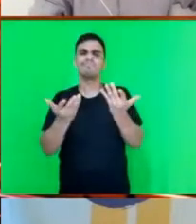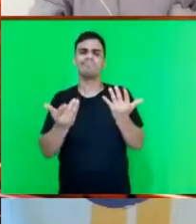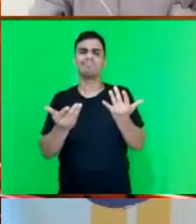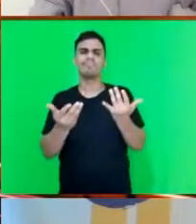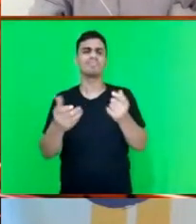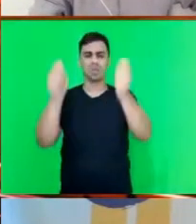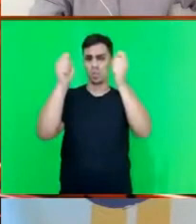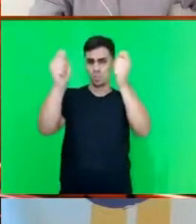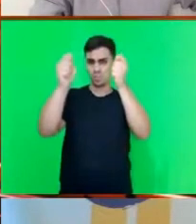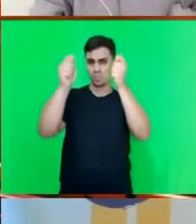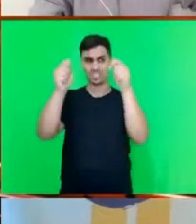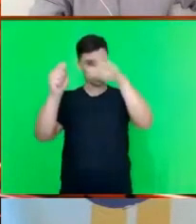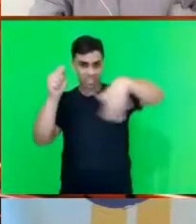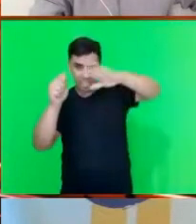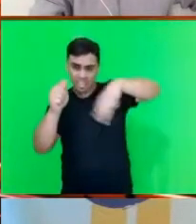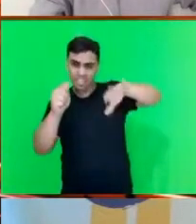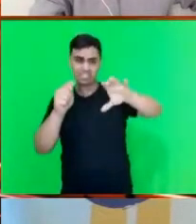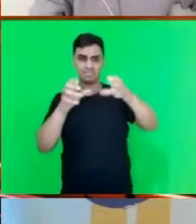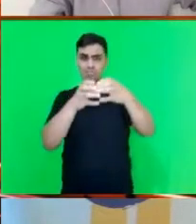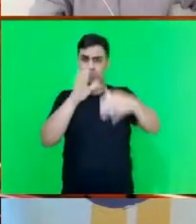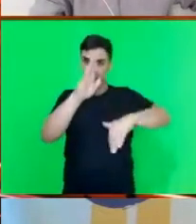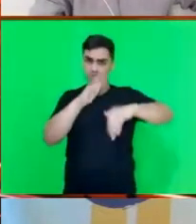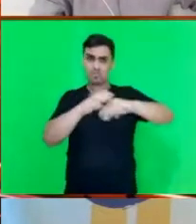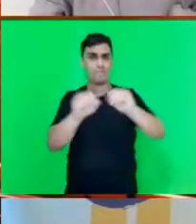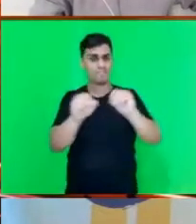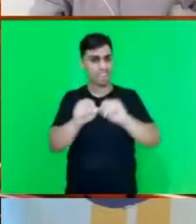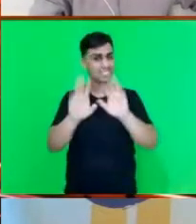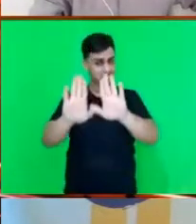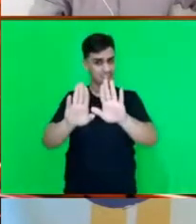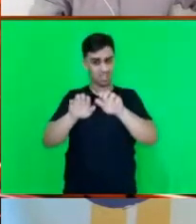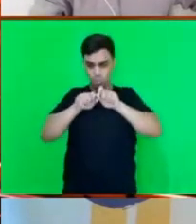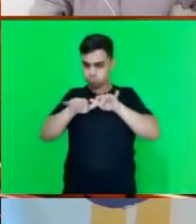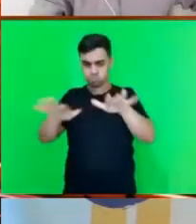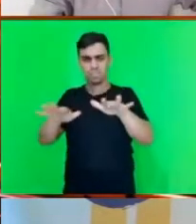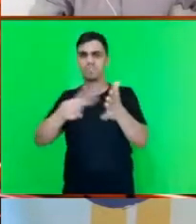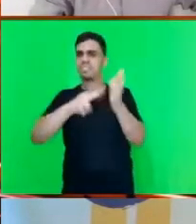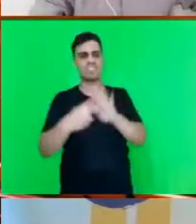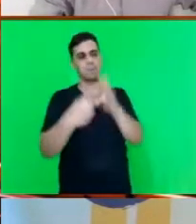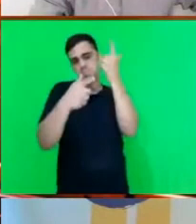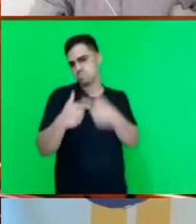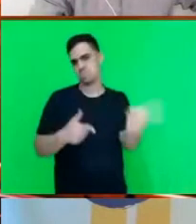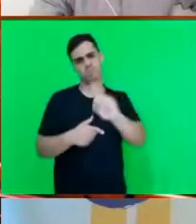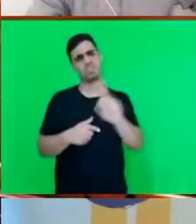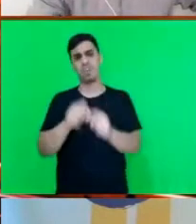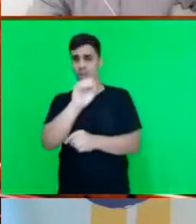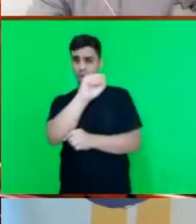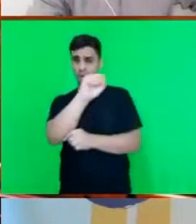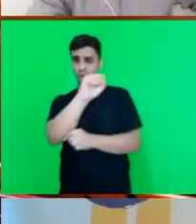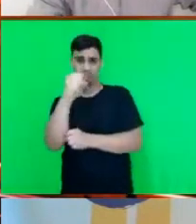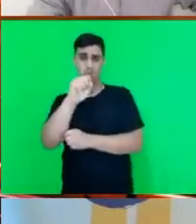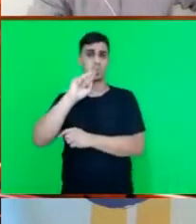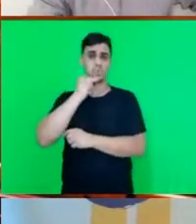dá à pandemia. É como se o futebol dissesse, não tem problema que 80 mil pessoas estejam morrendo.